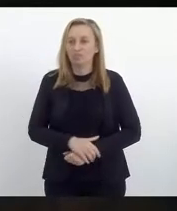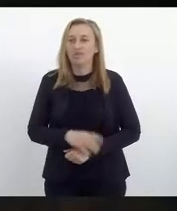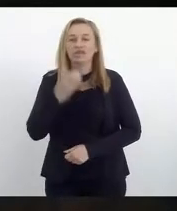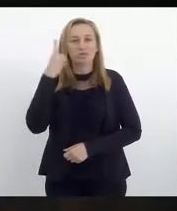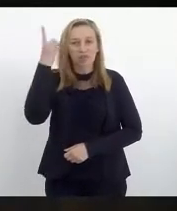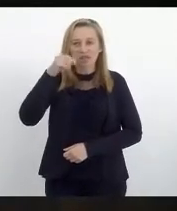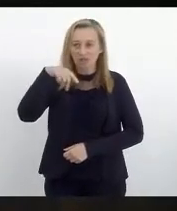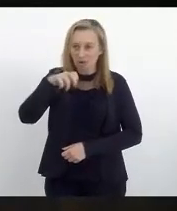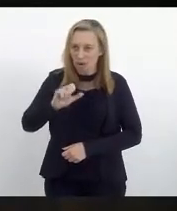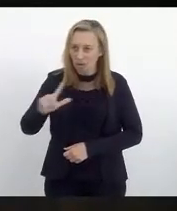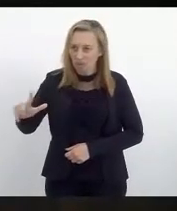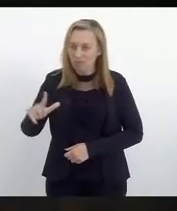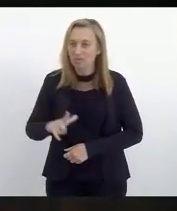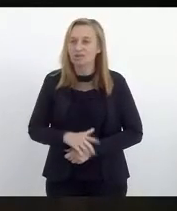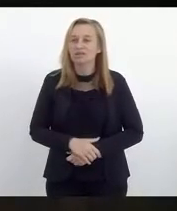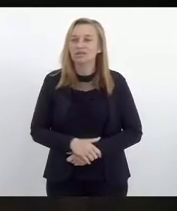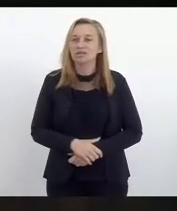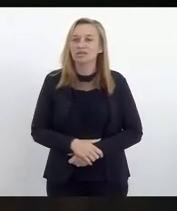Deputado Noel de Carvalho.